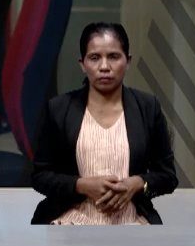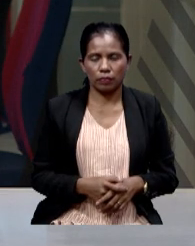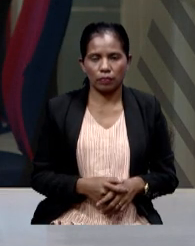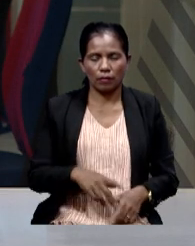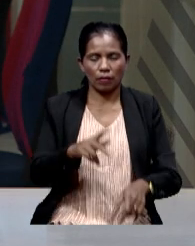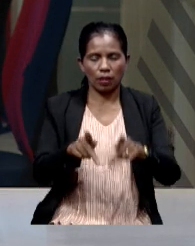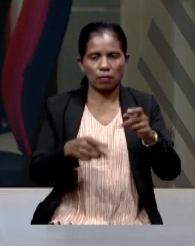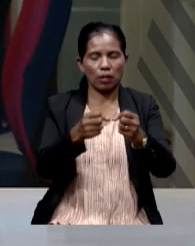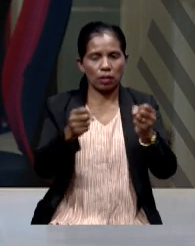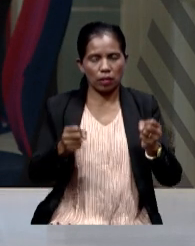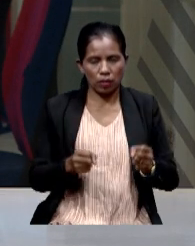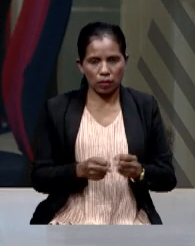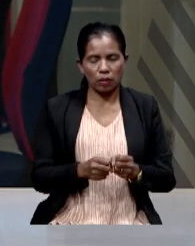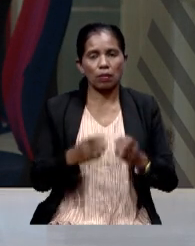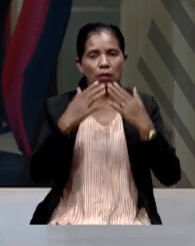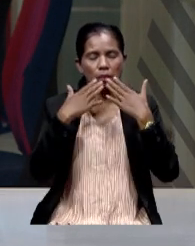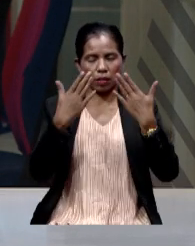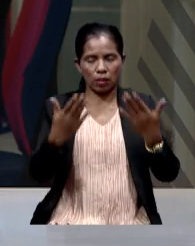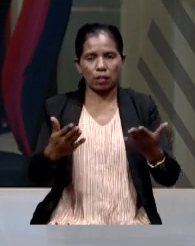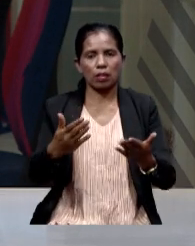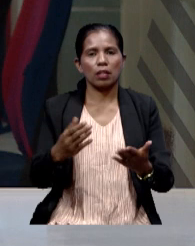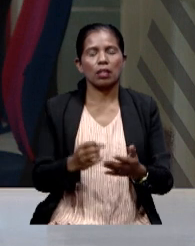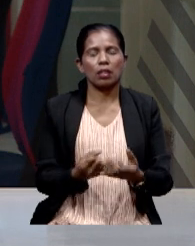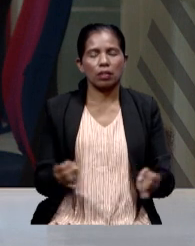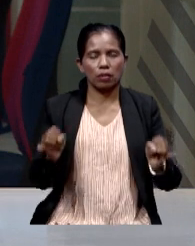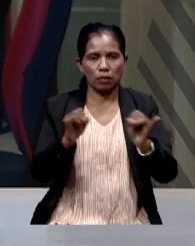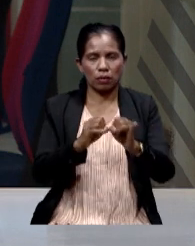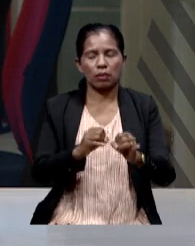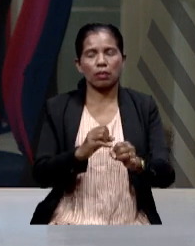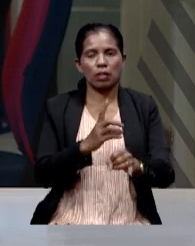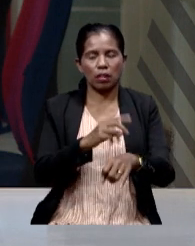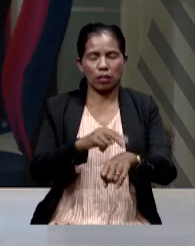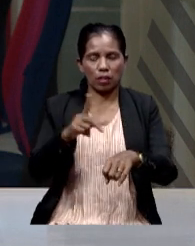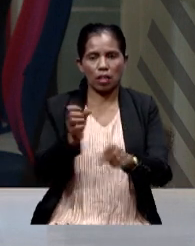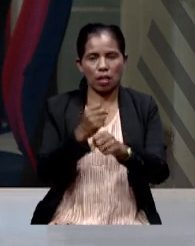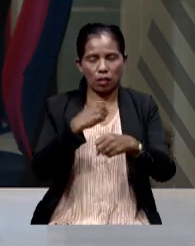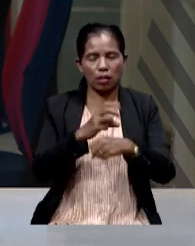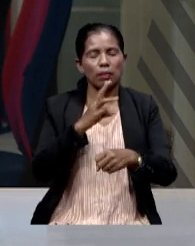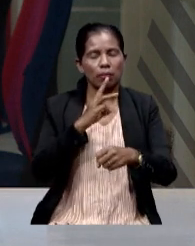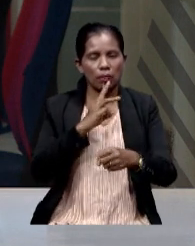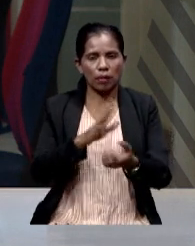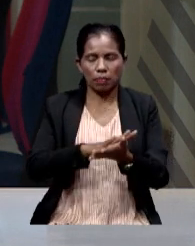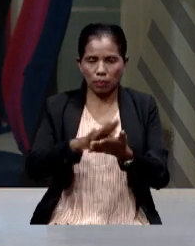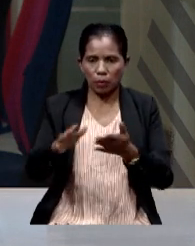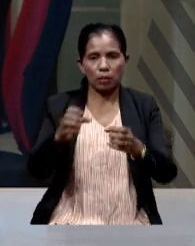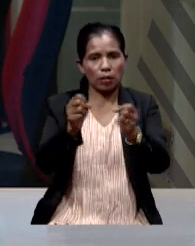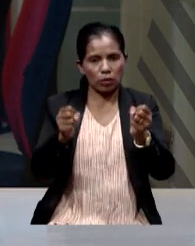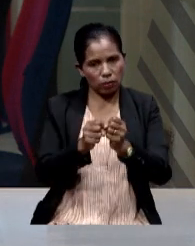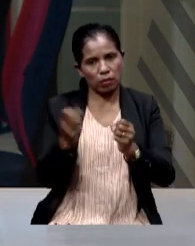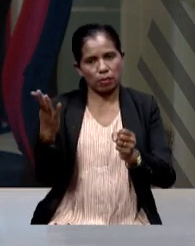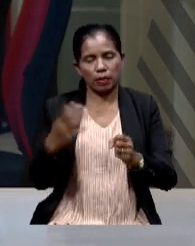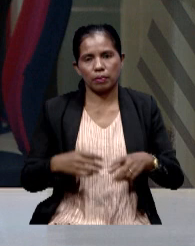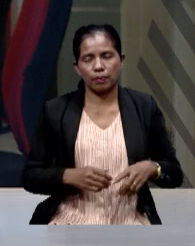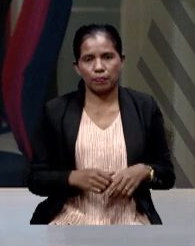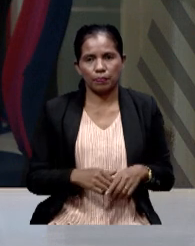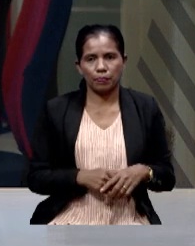Comunidade e a suku Ilat Laung agradece ba Instituto de Defesa Nacional tamba kanaliza ona be mosba suku Rafere.